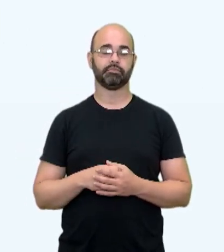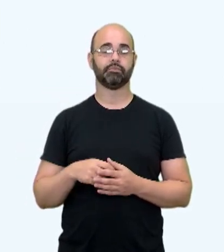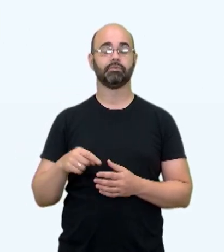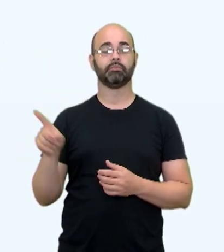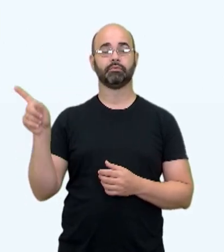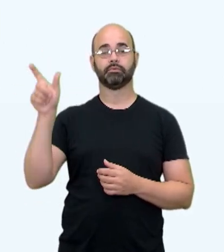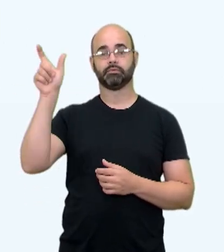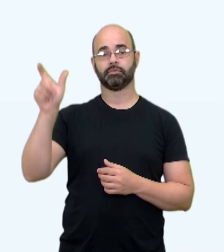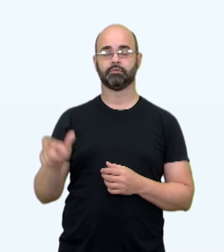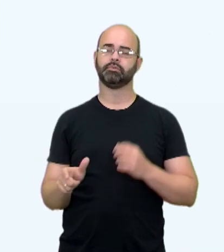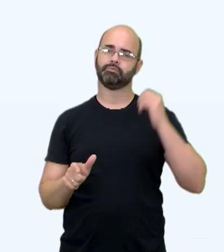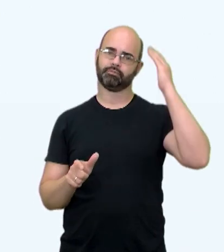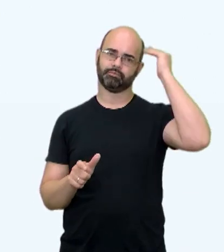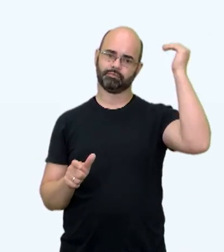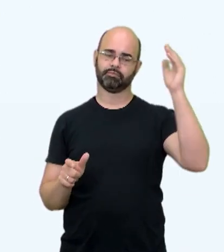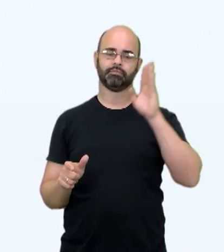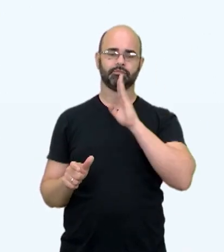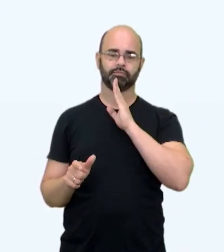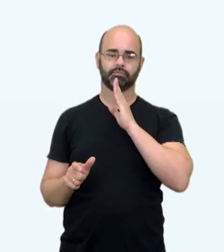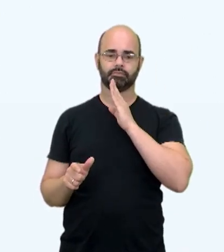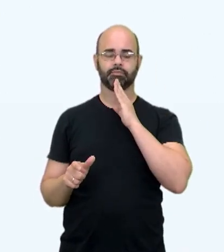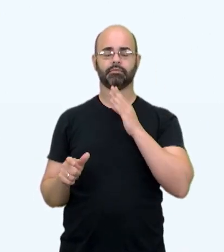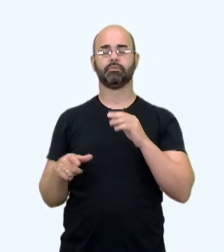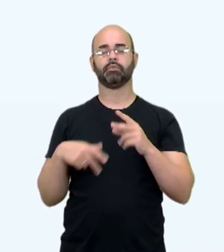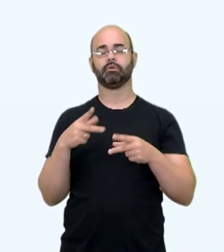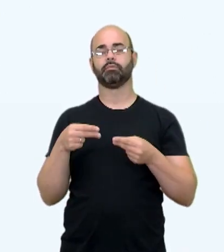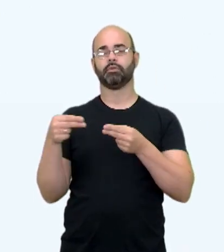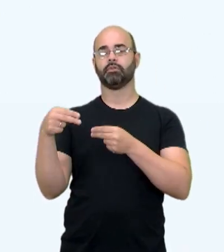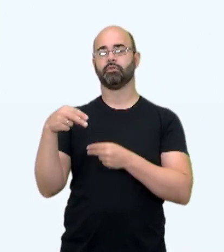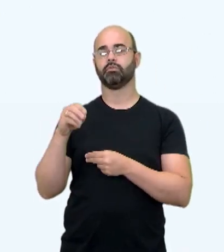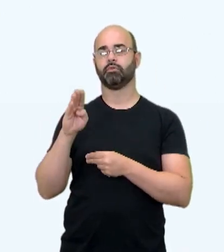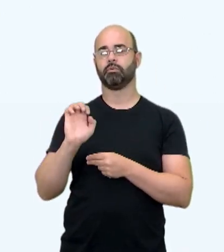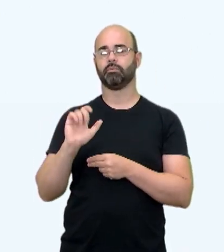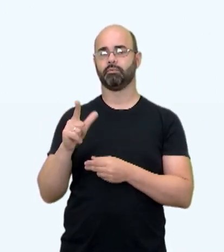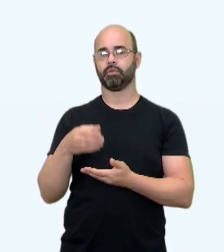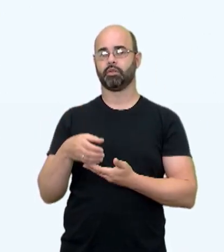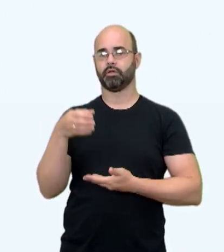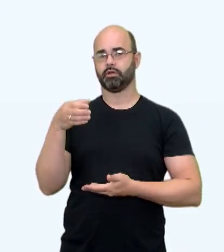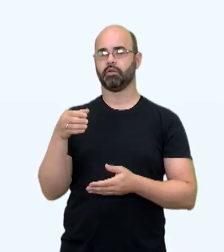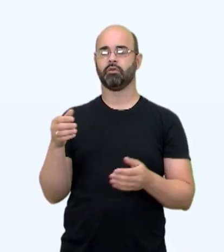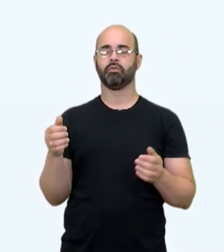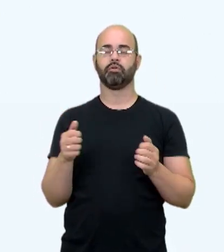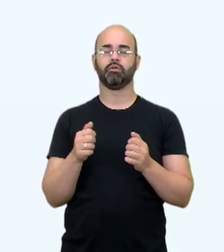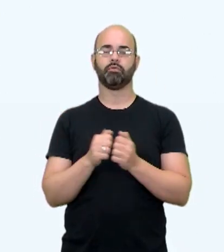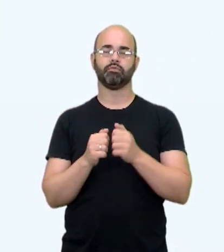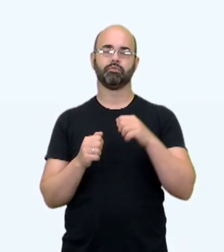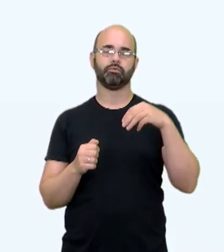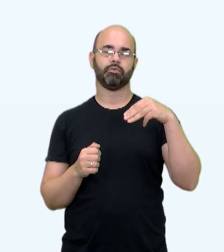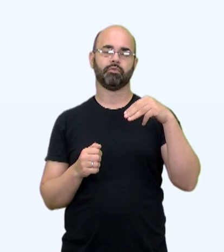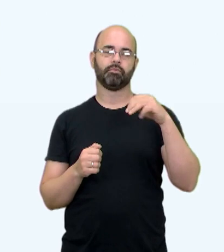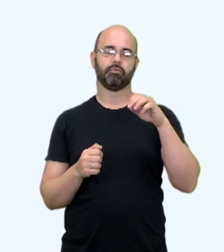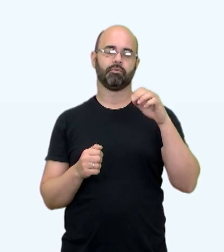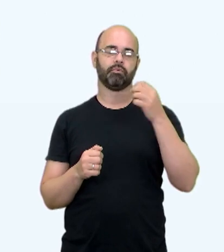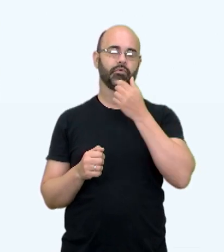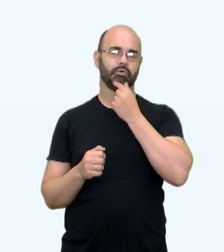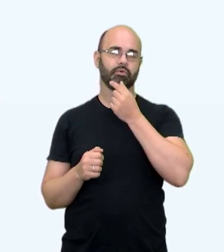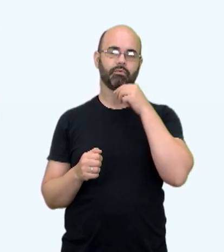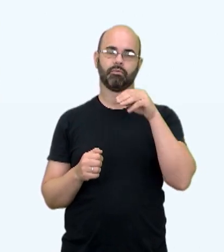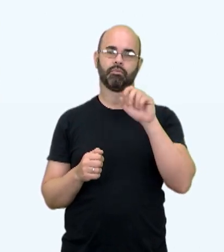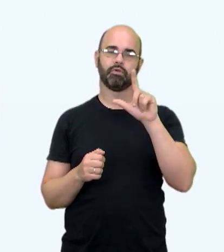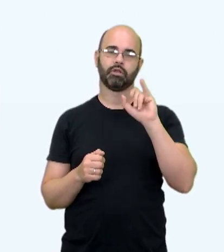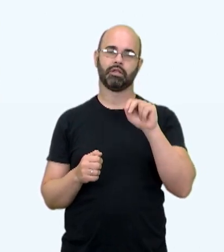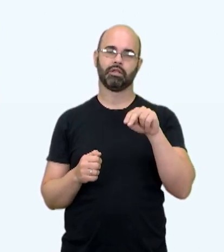científica bastante conhecida. Ele ganhou o prêmio Nobel junto com o mexicano Molina com os estudos sobre o buraco na camada